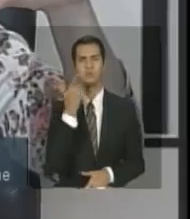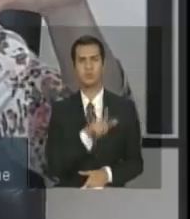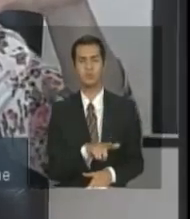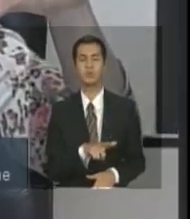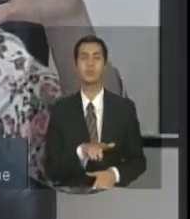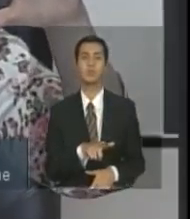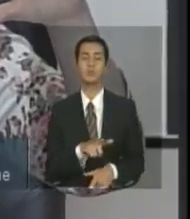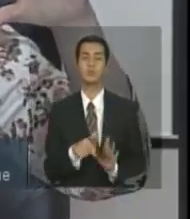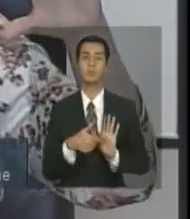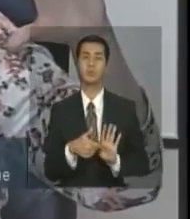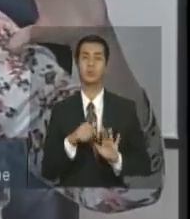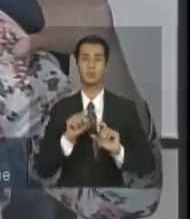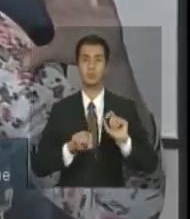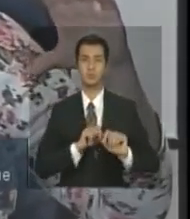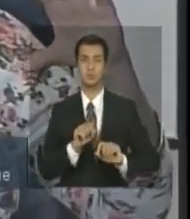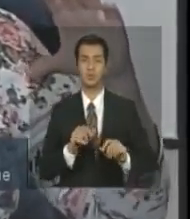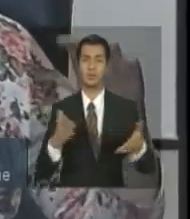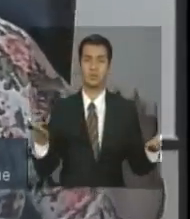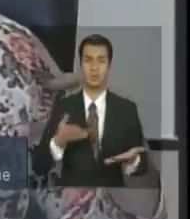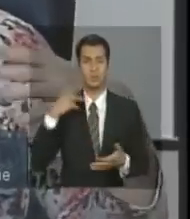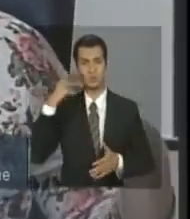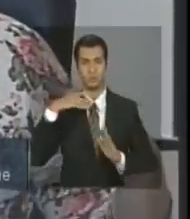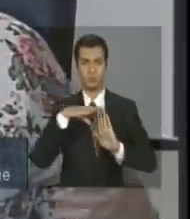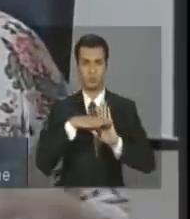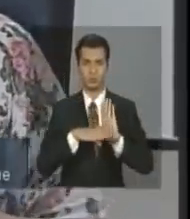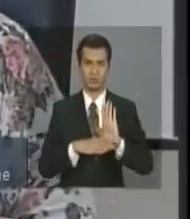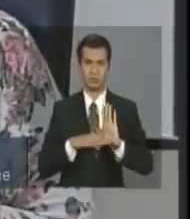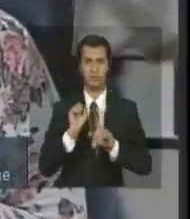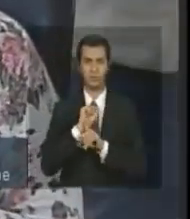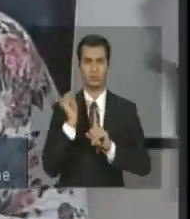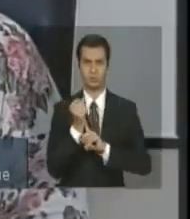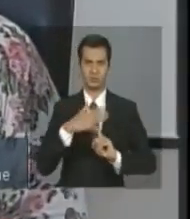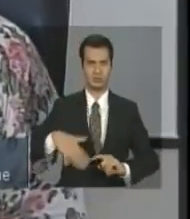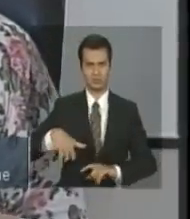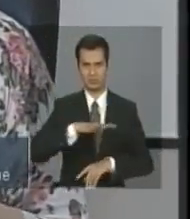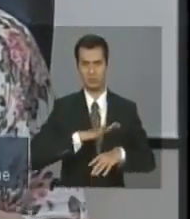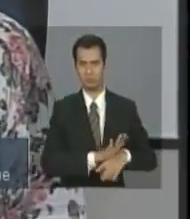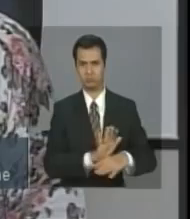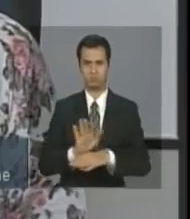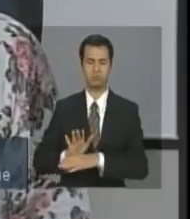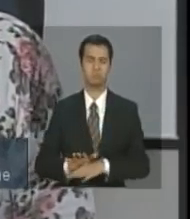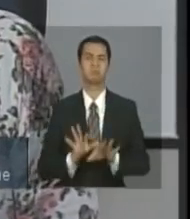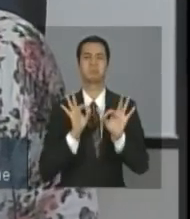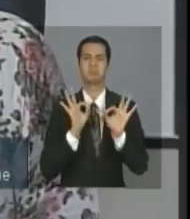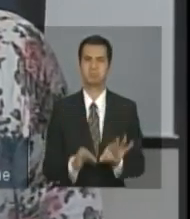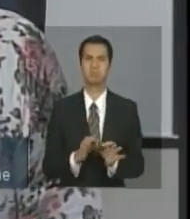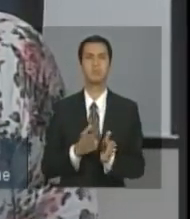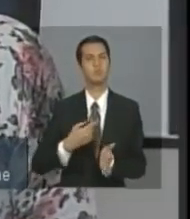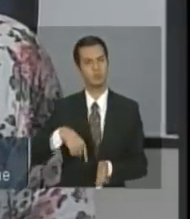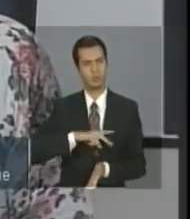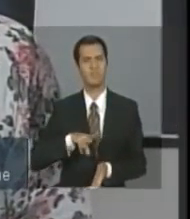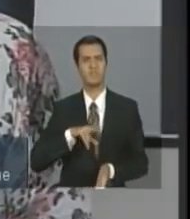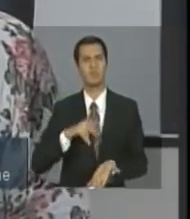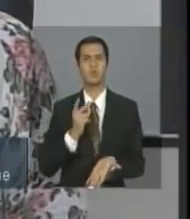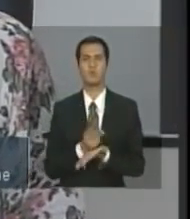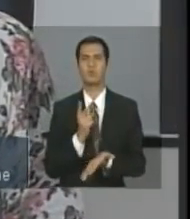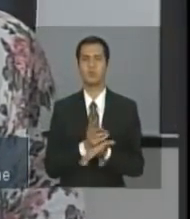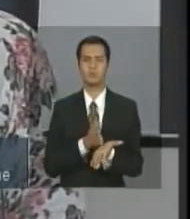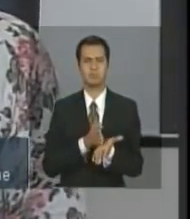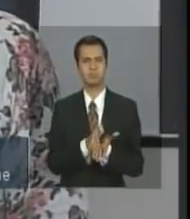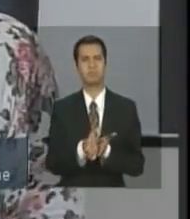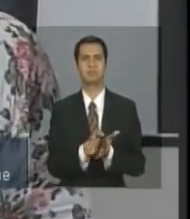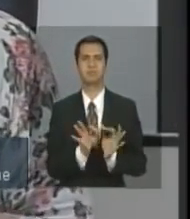portanto, mostrando que a tendência da política está correta e nós vamos continuar apostando nessa construção, que é